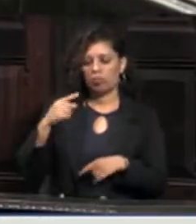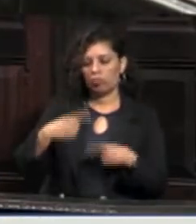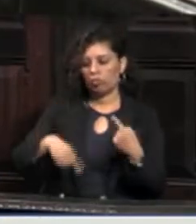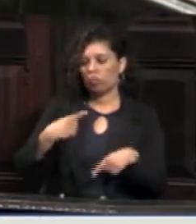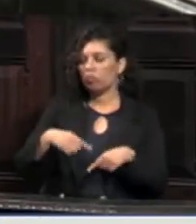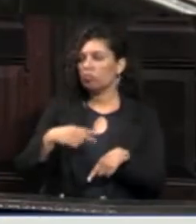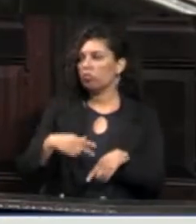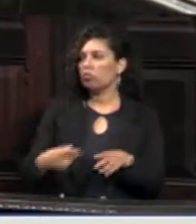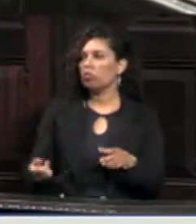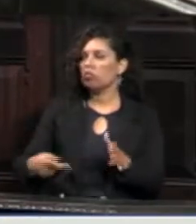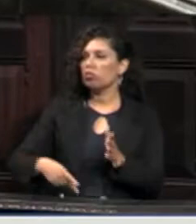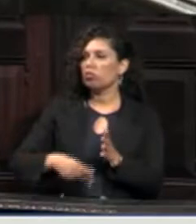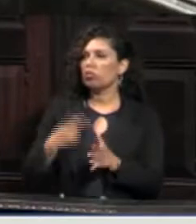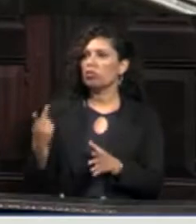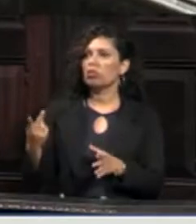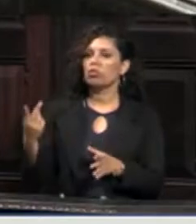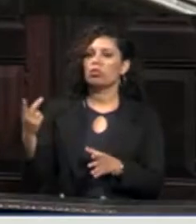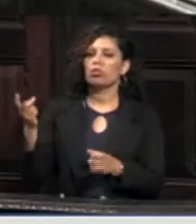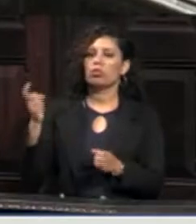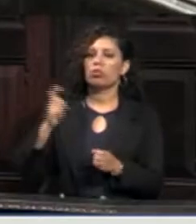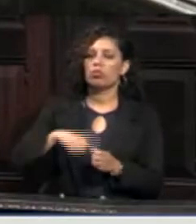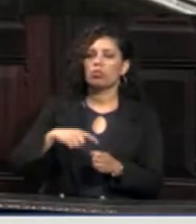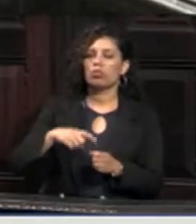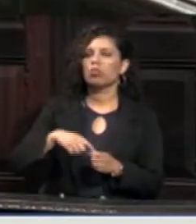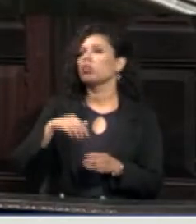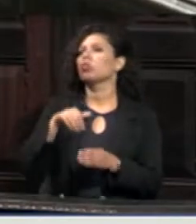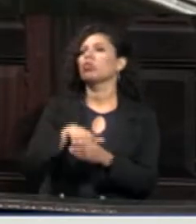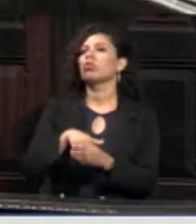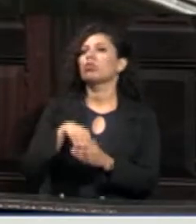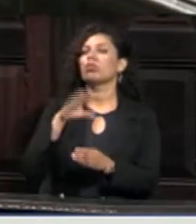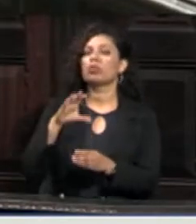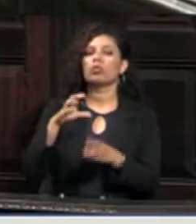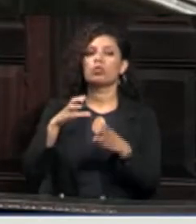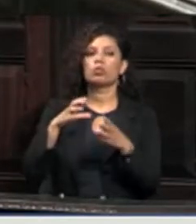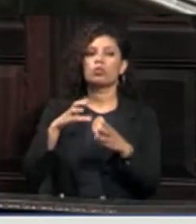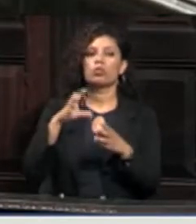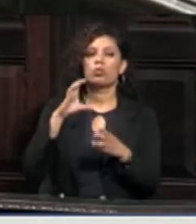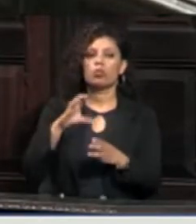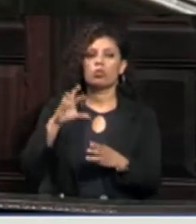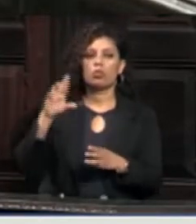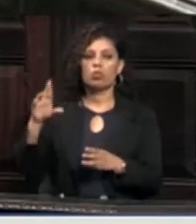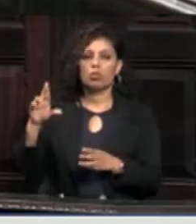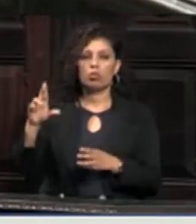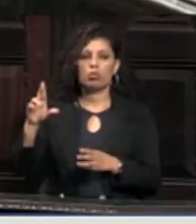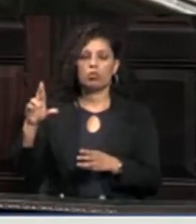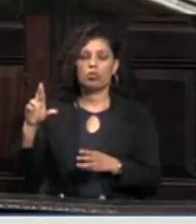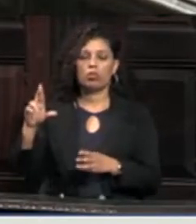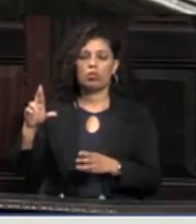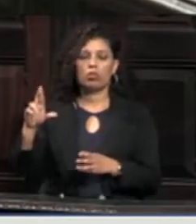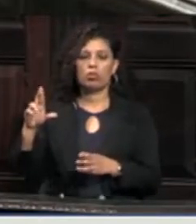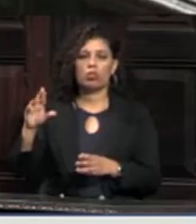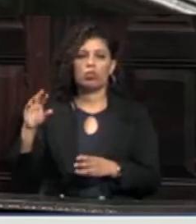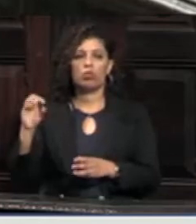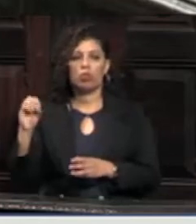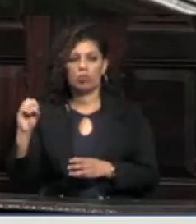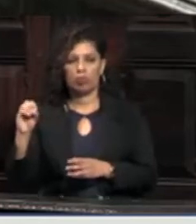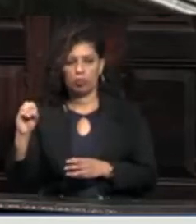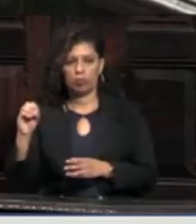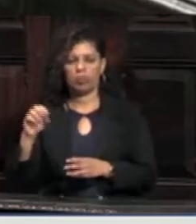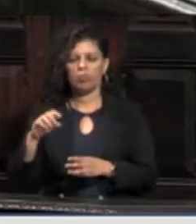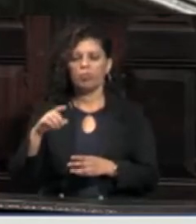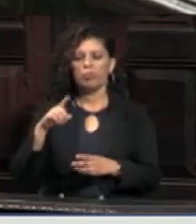aqui presentes, companheiros nossos do Conselho Regional dos Técnicos de Radiologia, que no fundo, numa